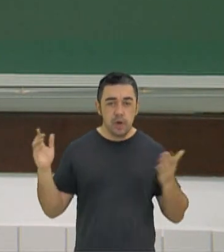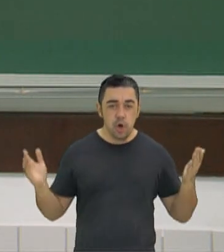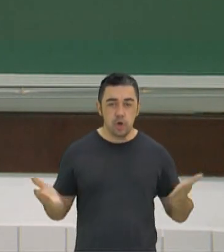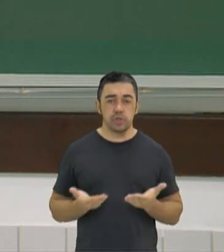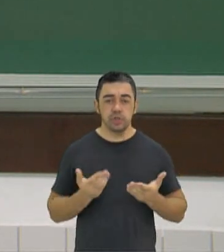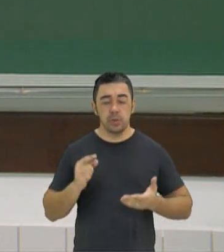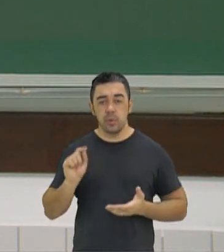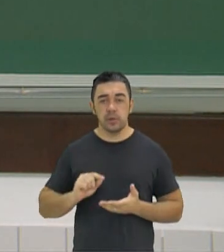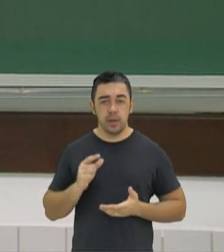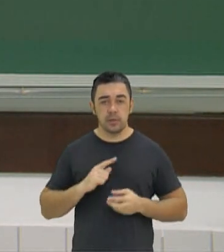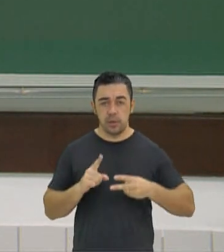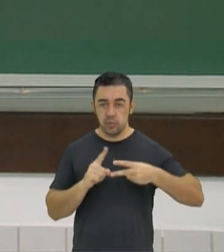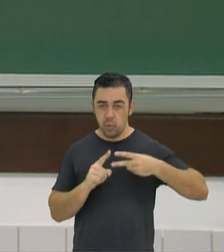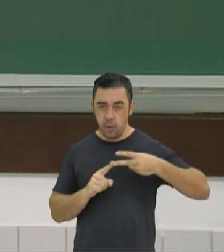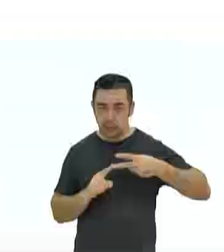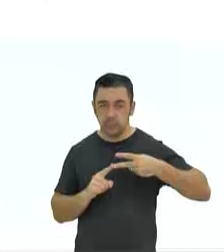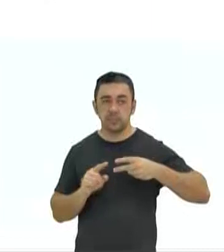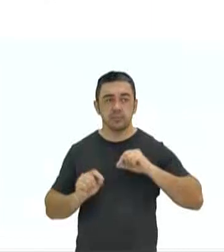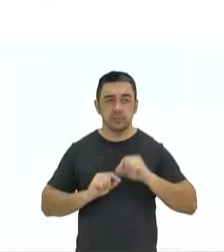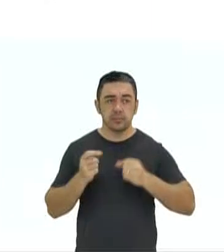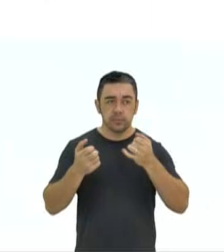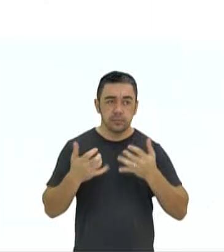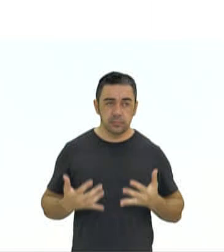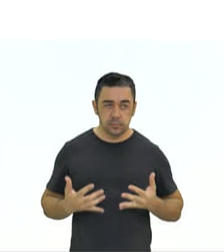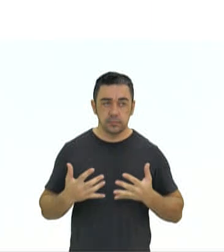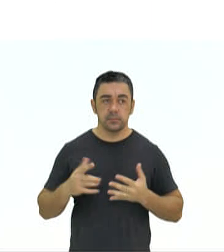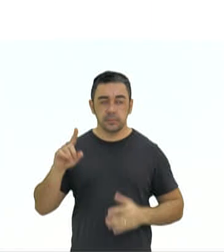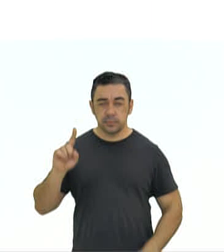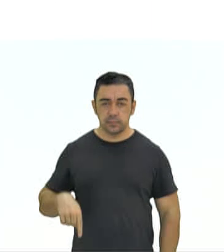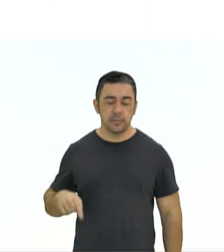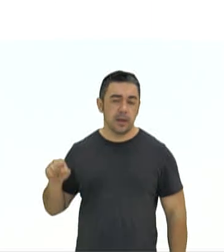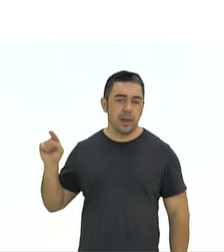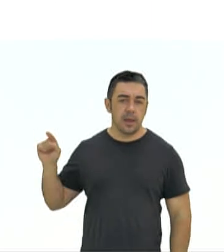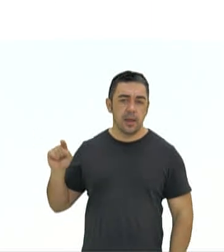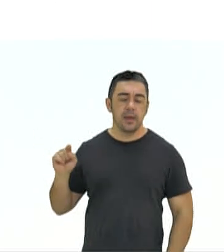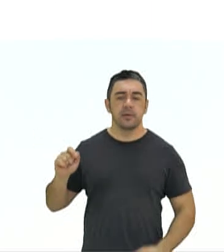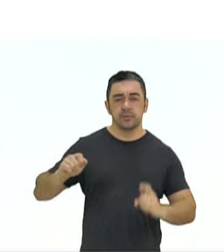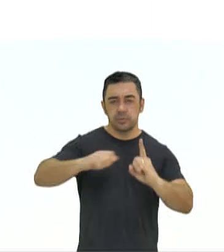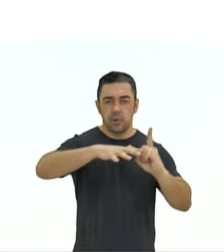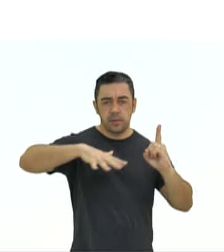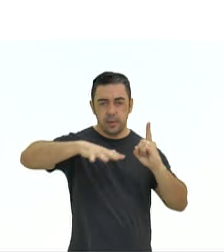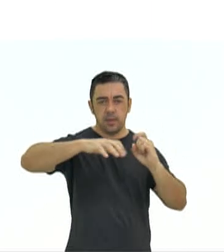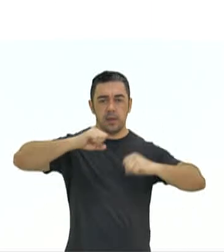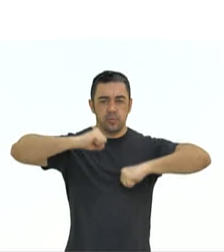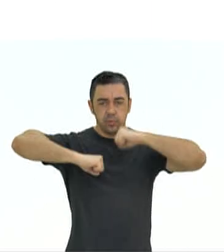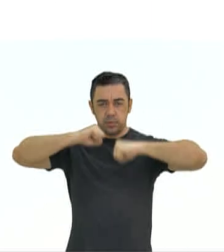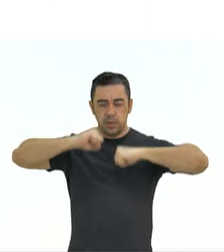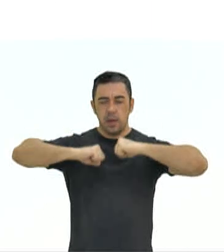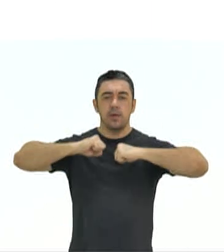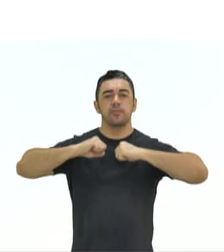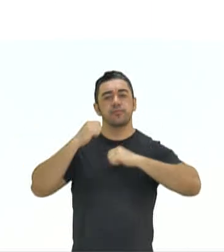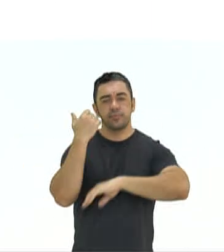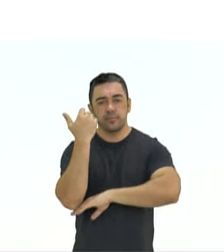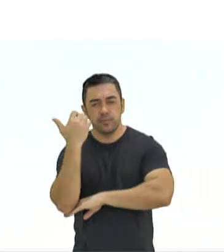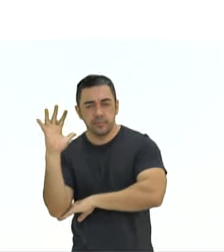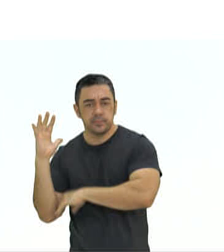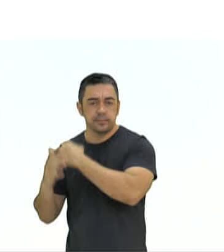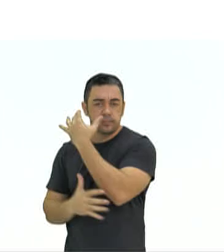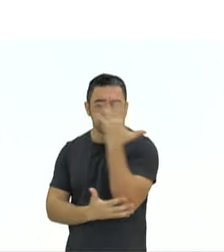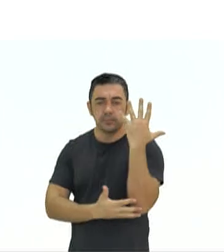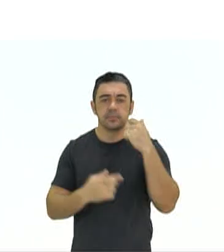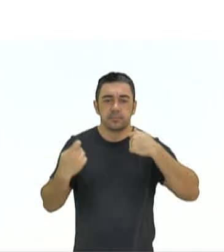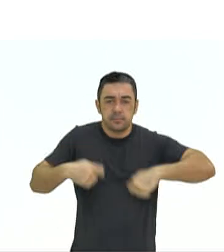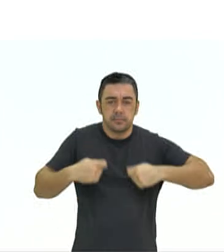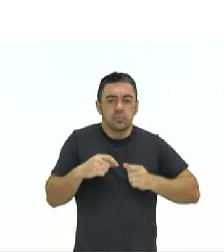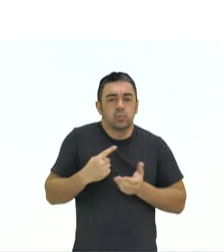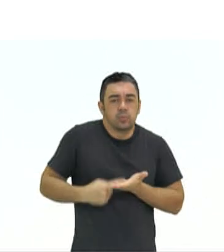hoje, nós temos 2 aspectos falando sobre a sociedade industrial, meio ambiente, surgindo como necessidade de